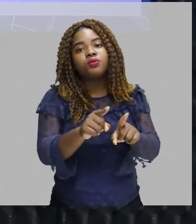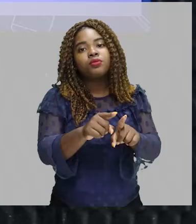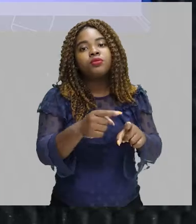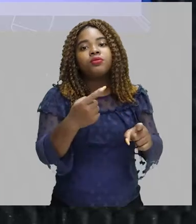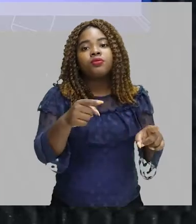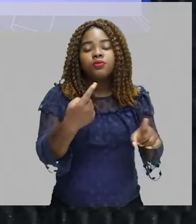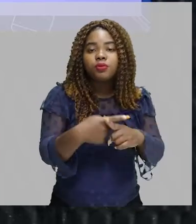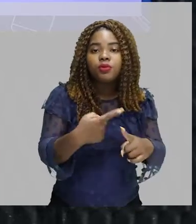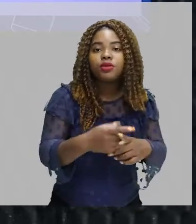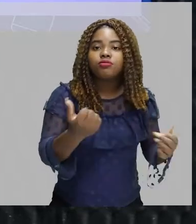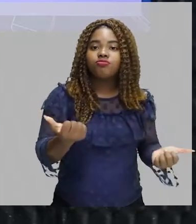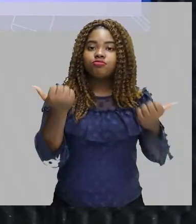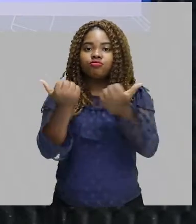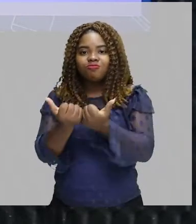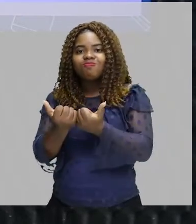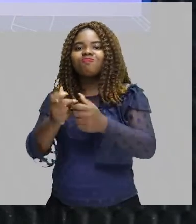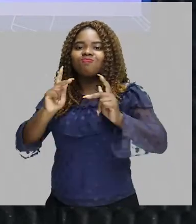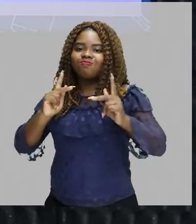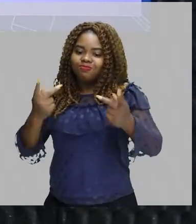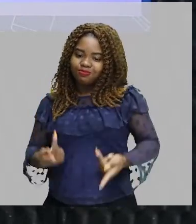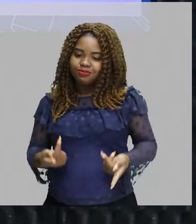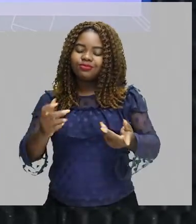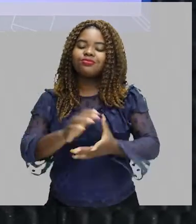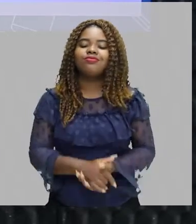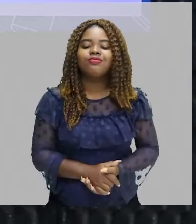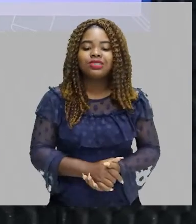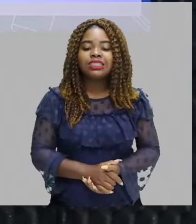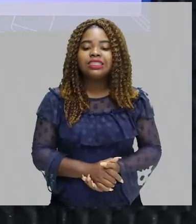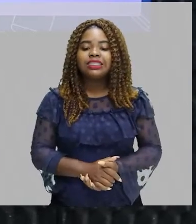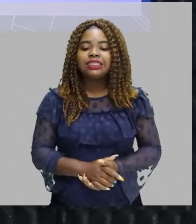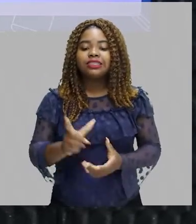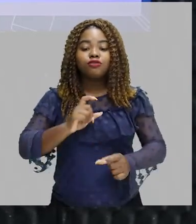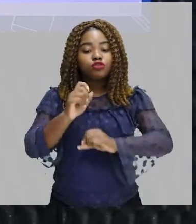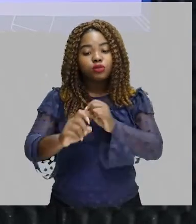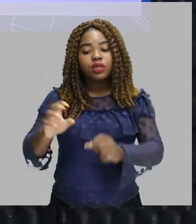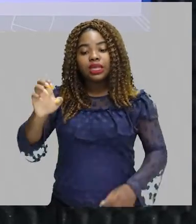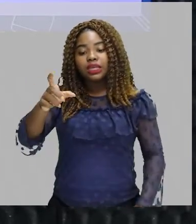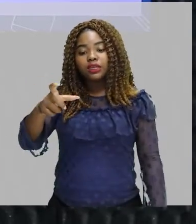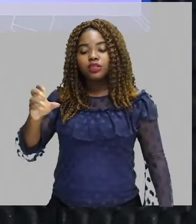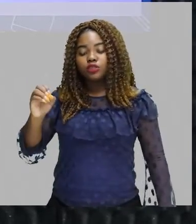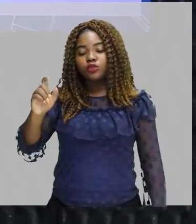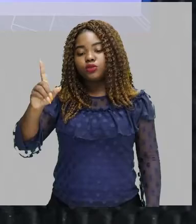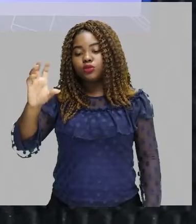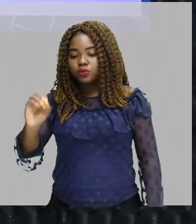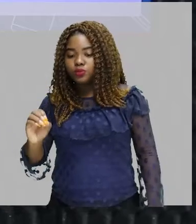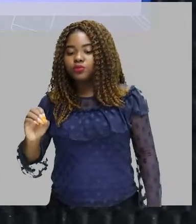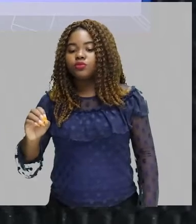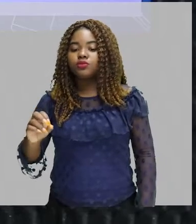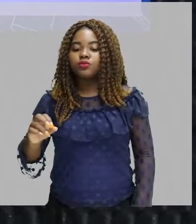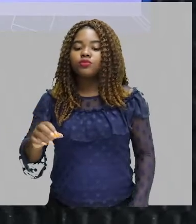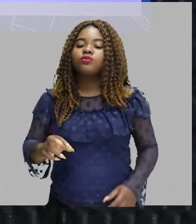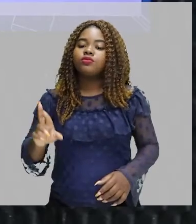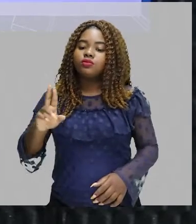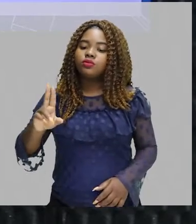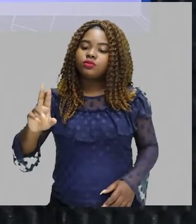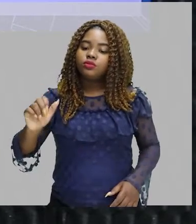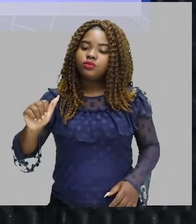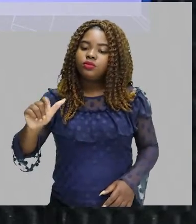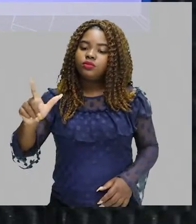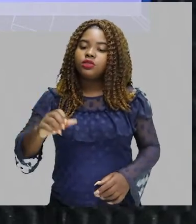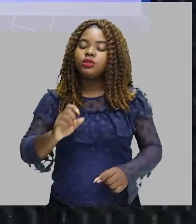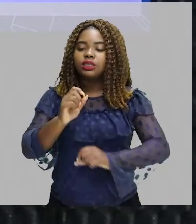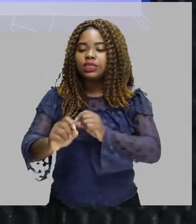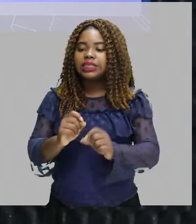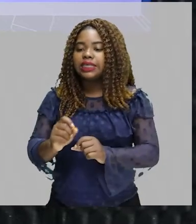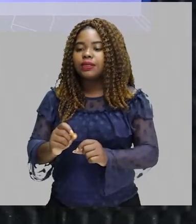tudo isso vai culminar para quê? Para a situação do êxodo rural, que é o deslocamento das pessoas do espaço